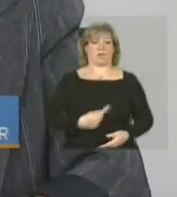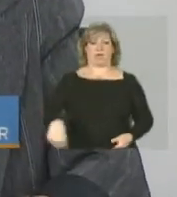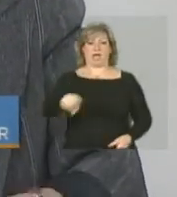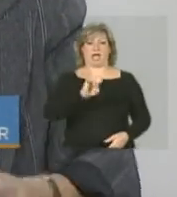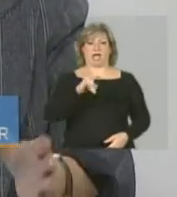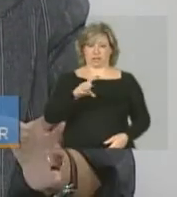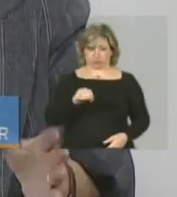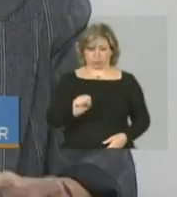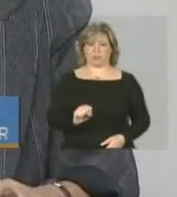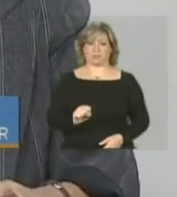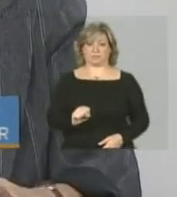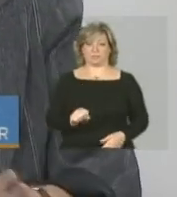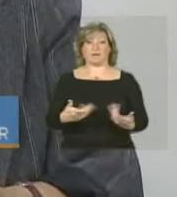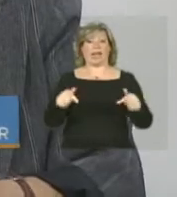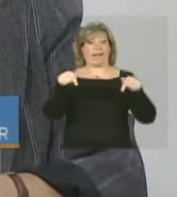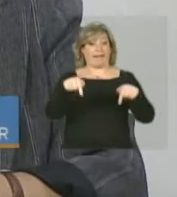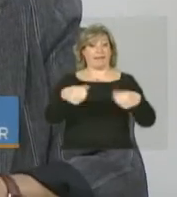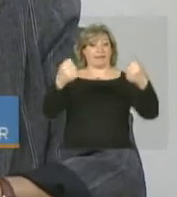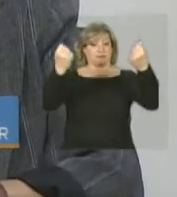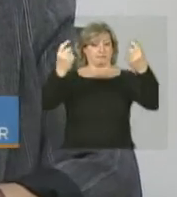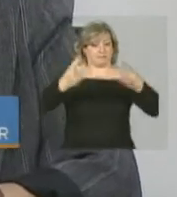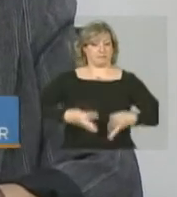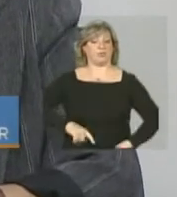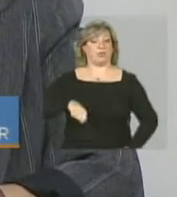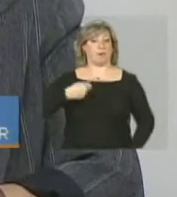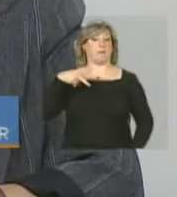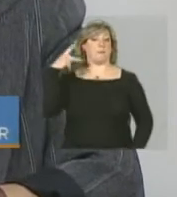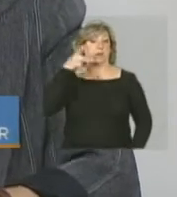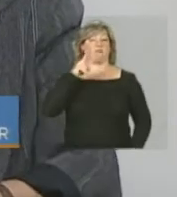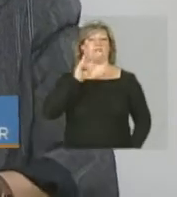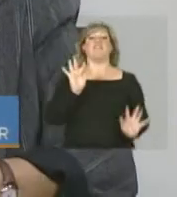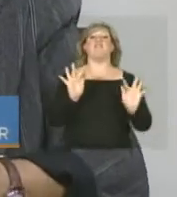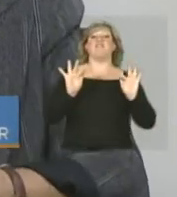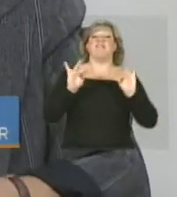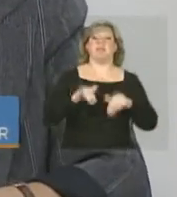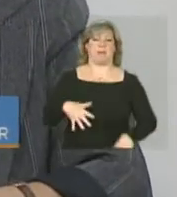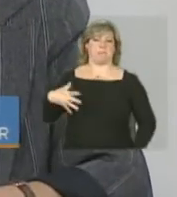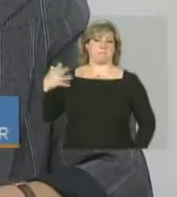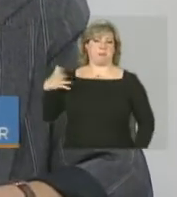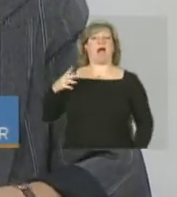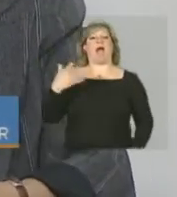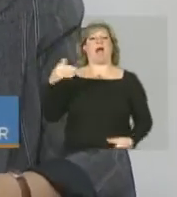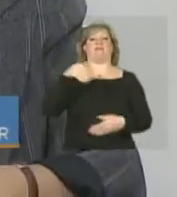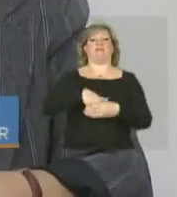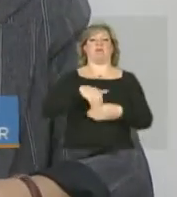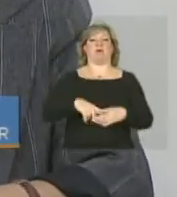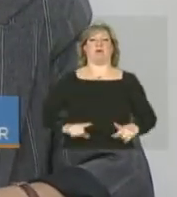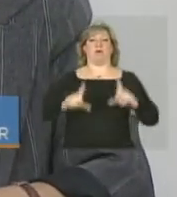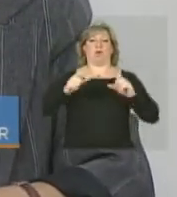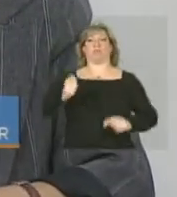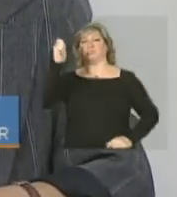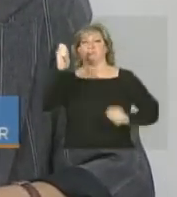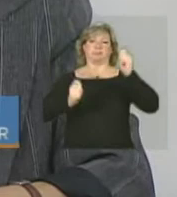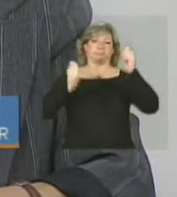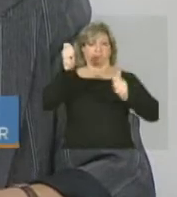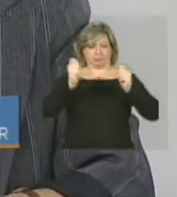eixos. E é essa declaração política que irá para a plenária final e será votada, ponto a